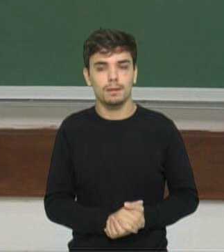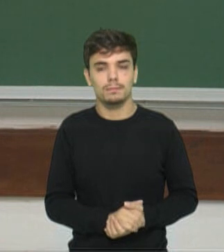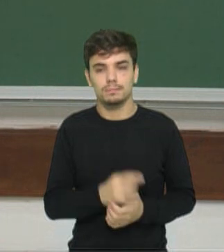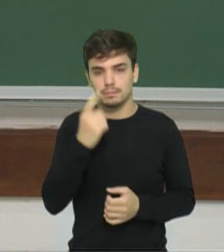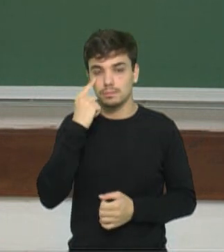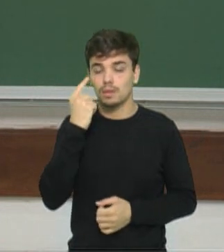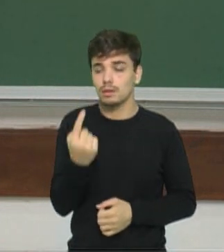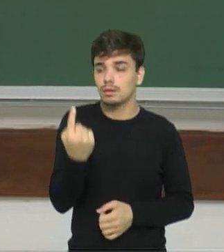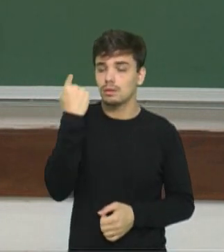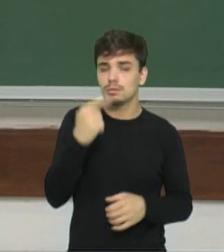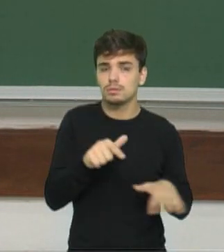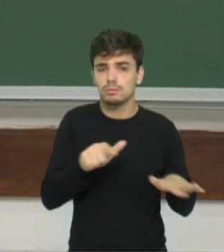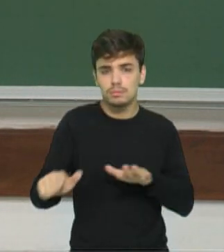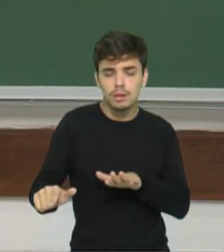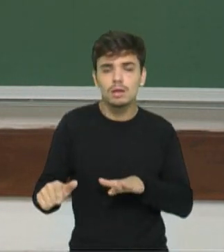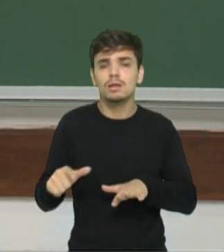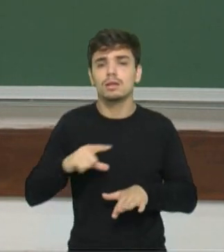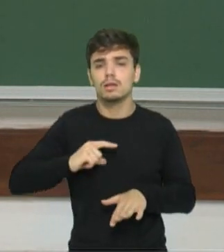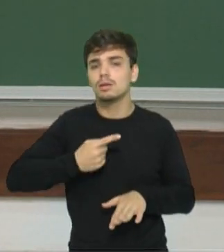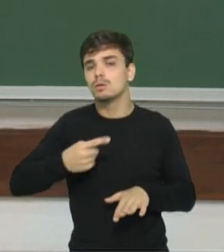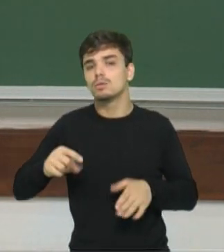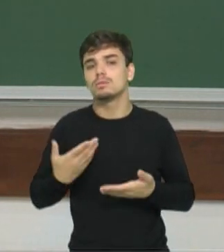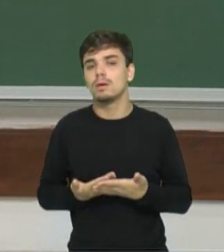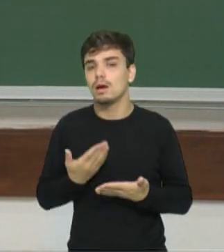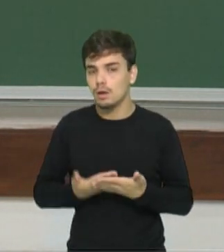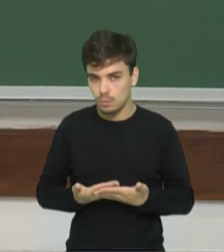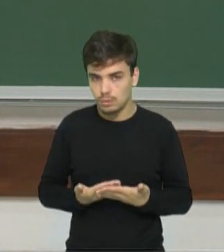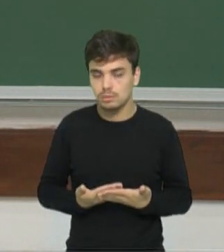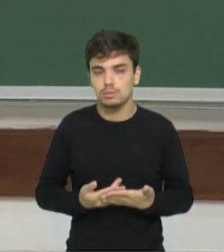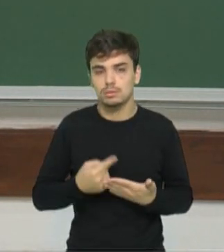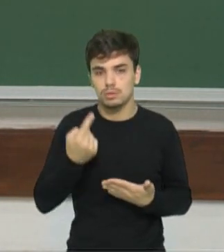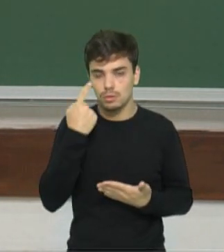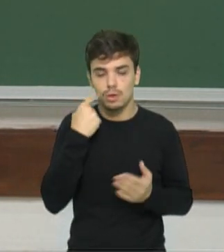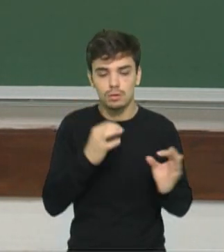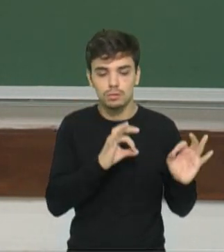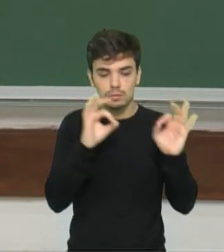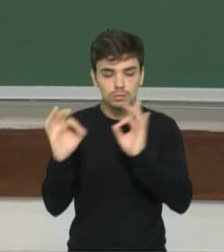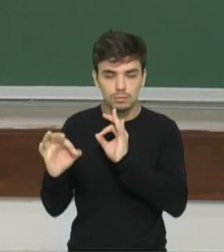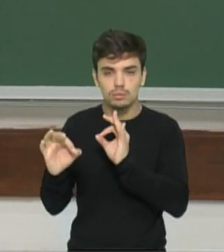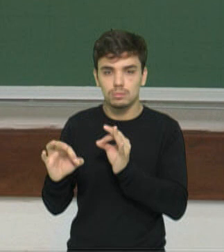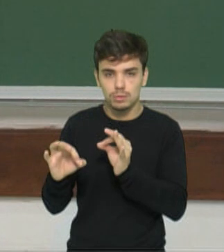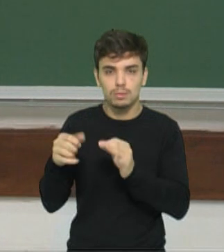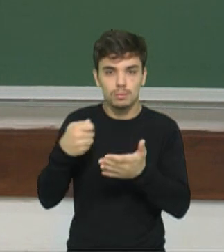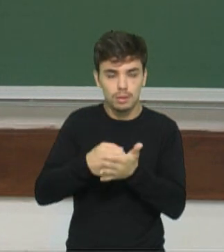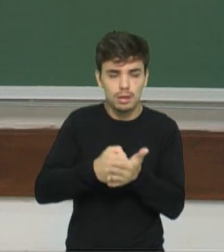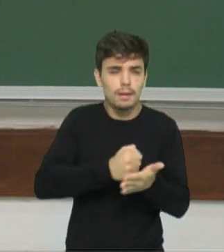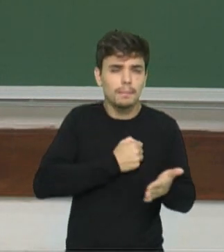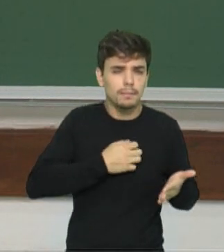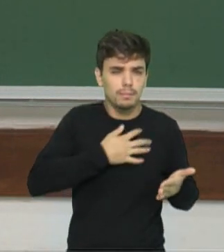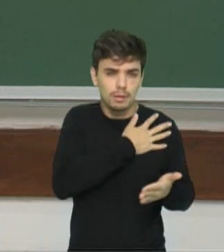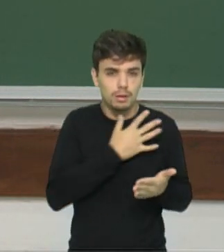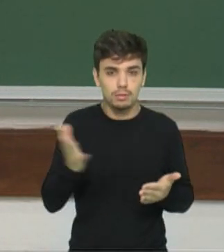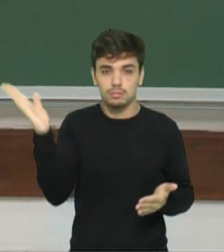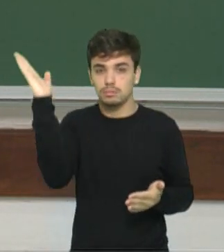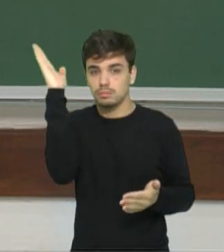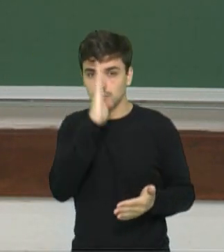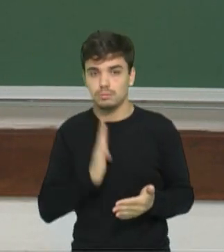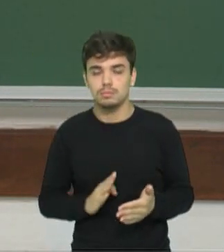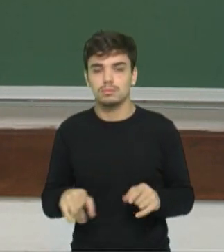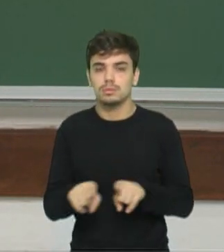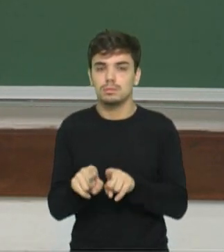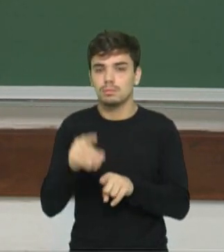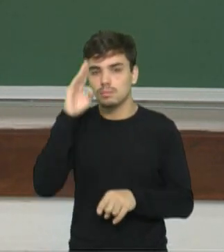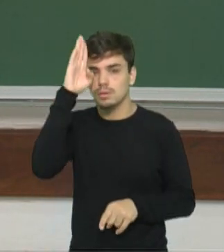aula da semana passada, na nossa última aula, aliás, a gente viu o regime militar brasileiro, principalmente nos